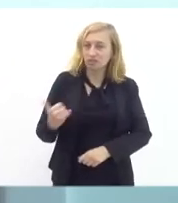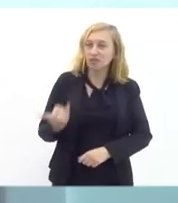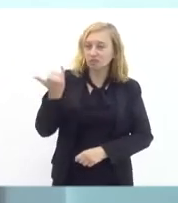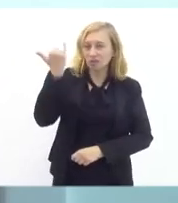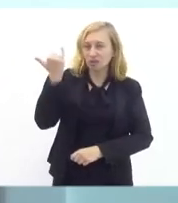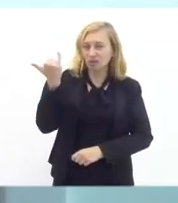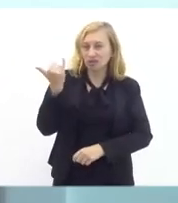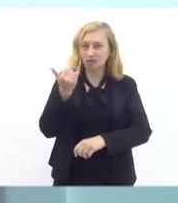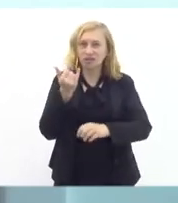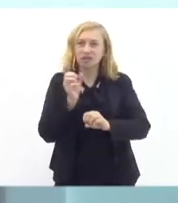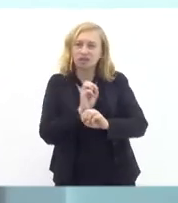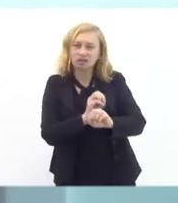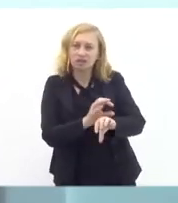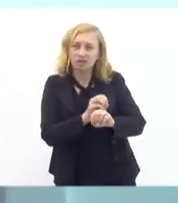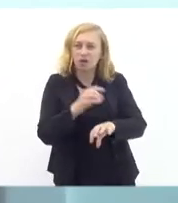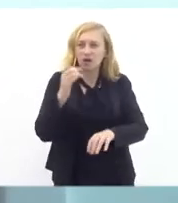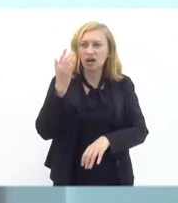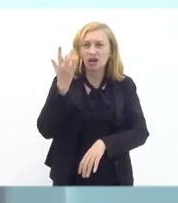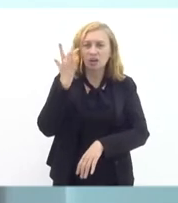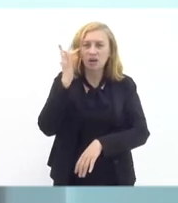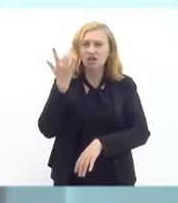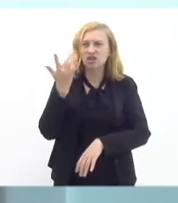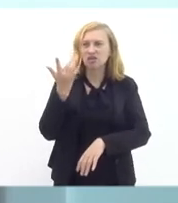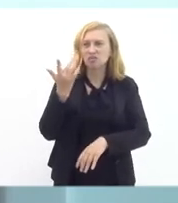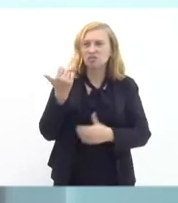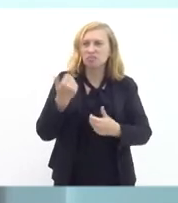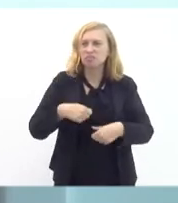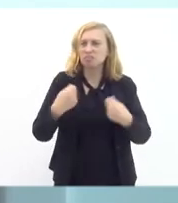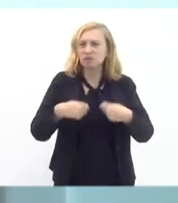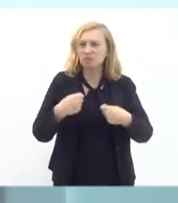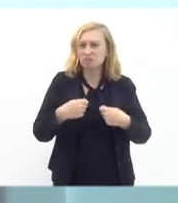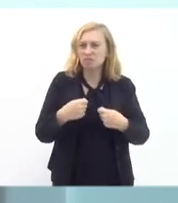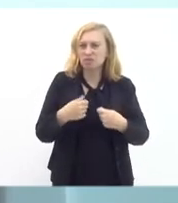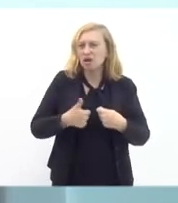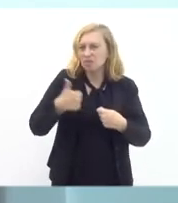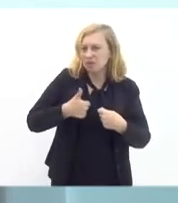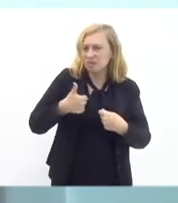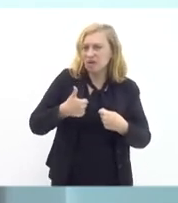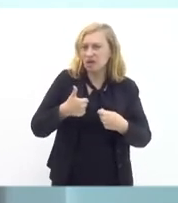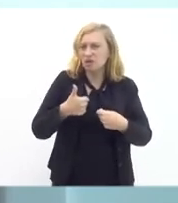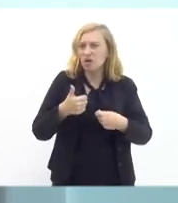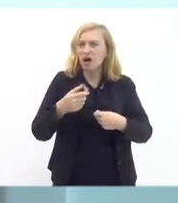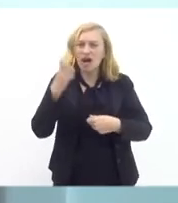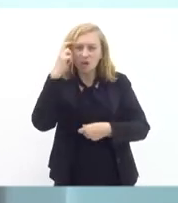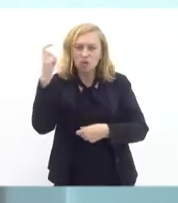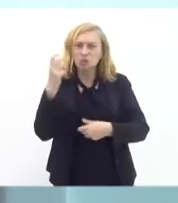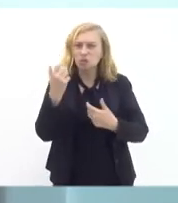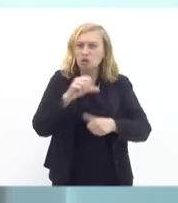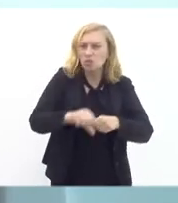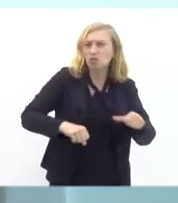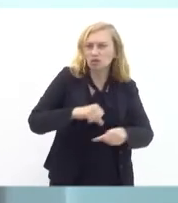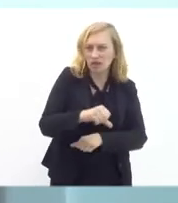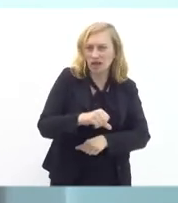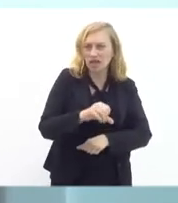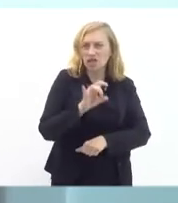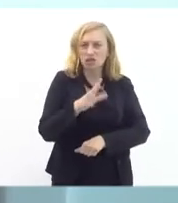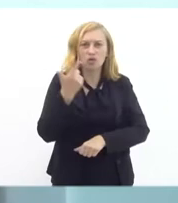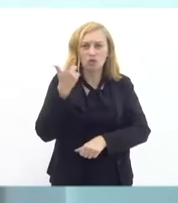educação? Em primeiro lugar, eu acho que é a cultura. A gente precisa mudar a cultura das pessoas, e isso a gente só consegue através da